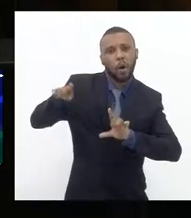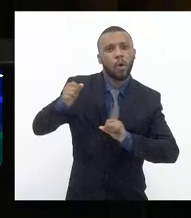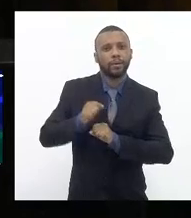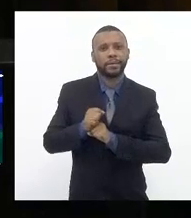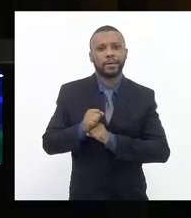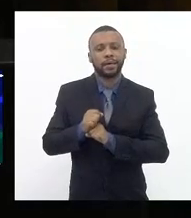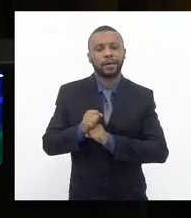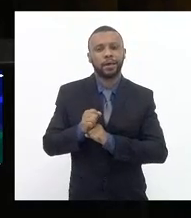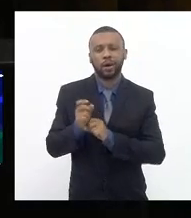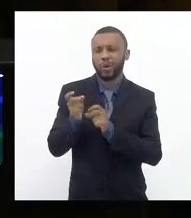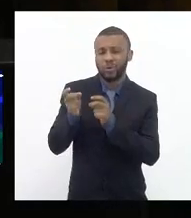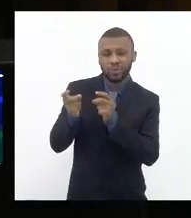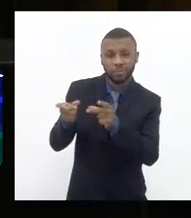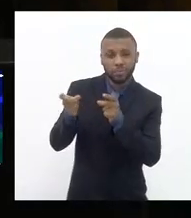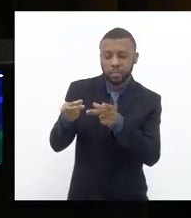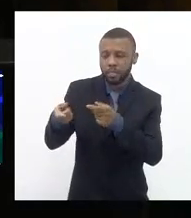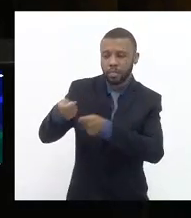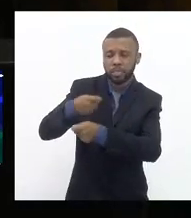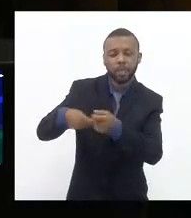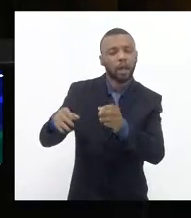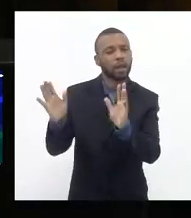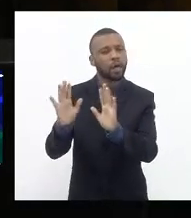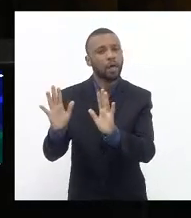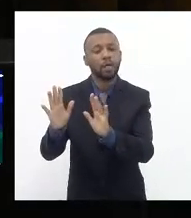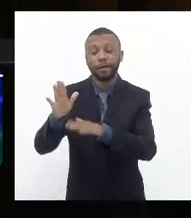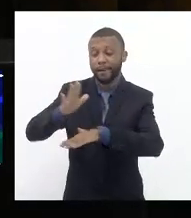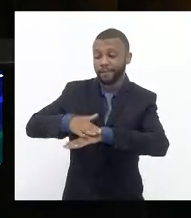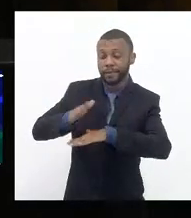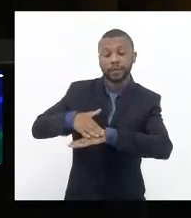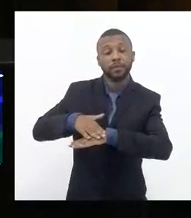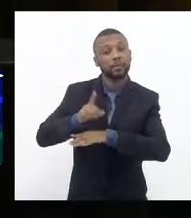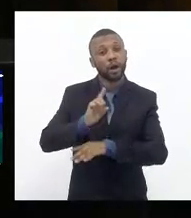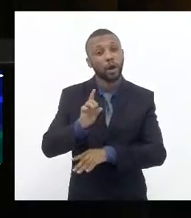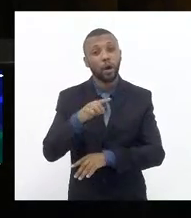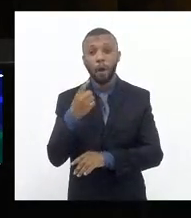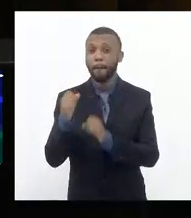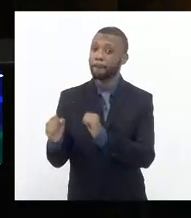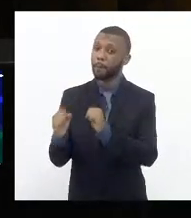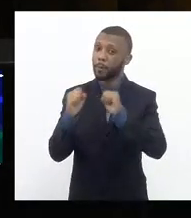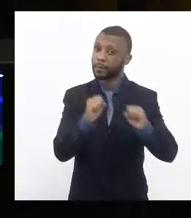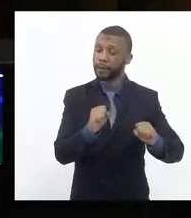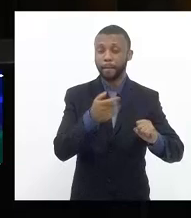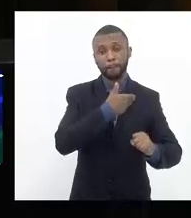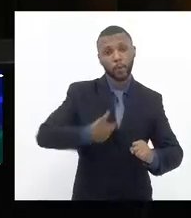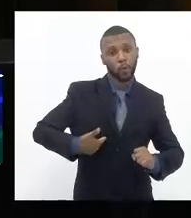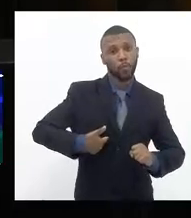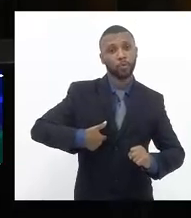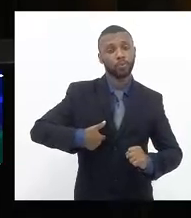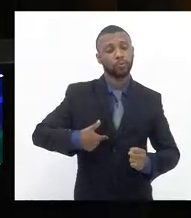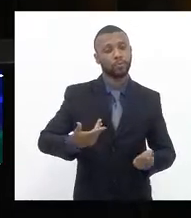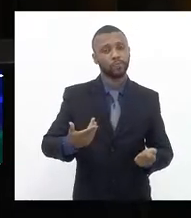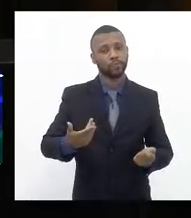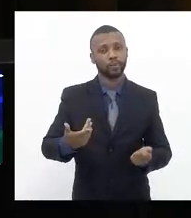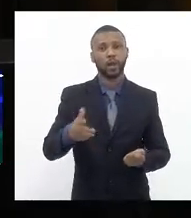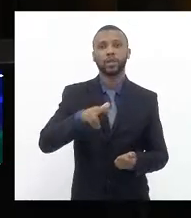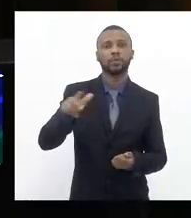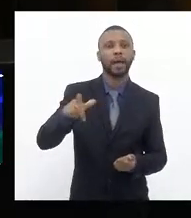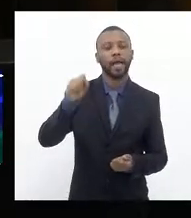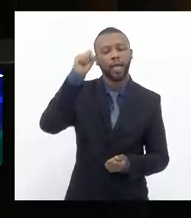fazem isso. É o poder público que faz, é o Estado que faz isso. Não é uma abstração, isso não acontece de